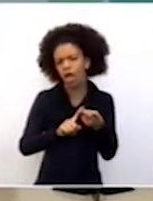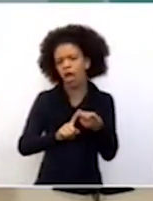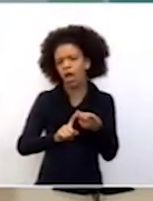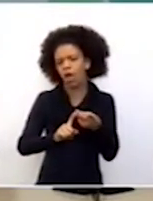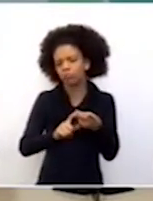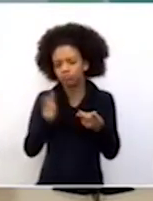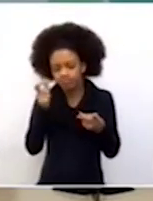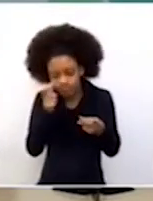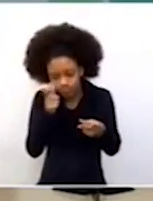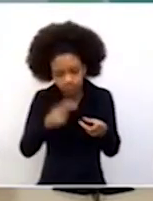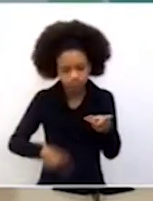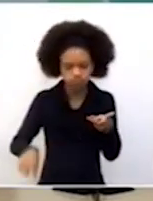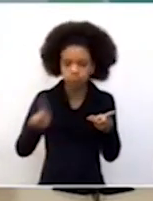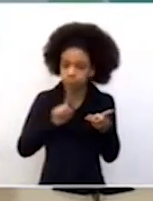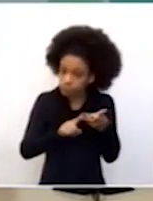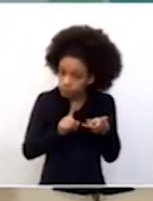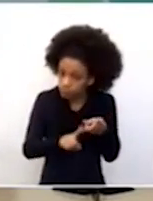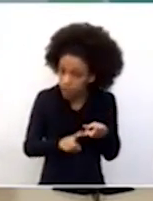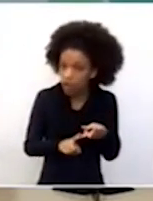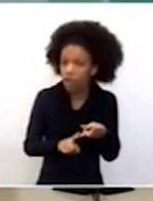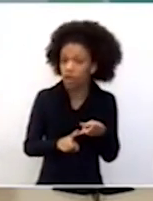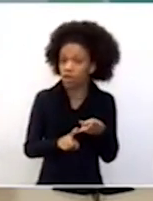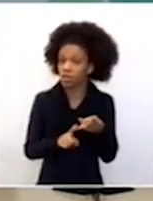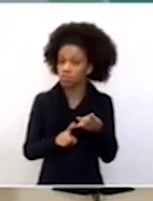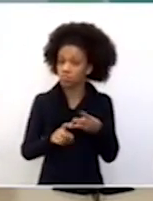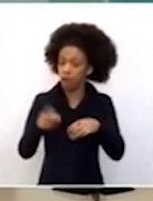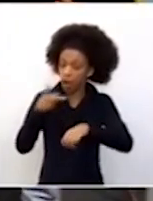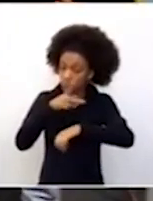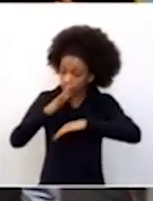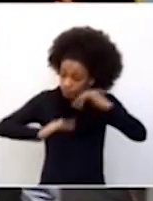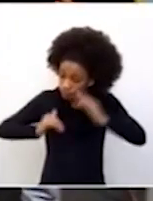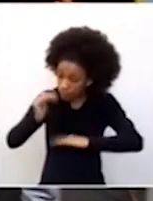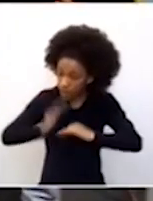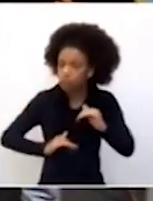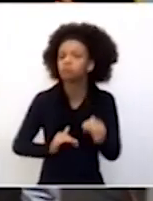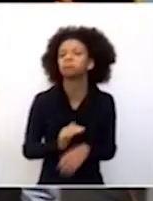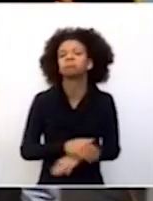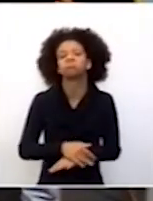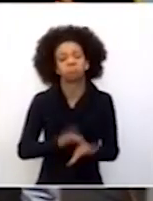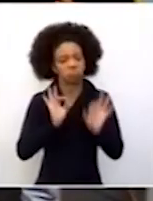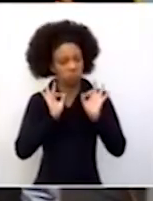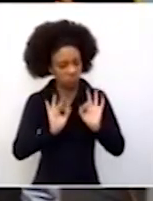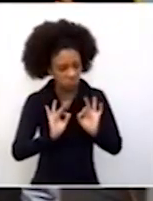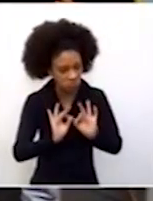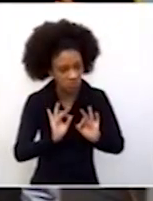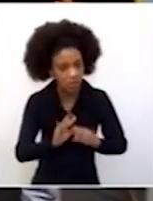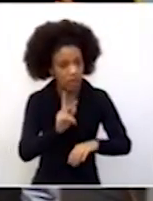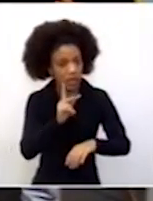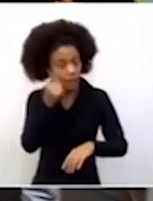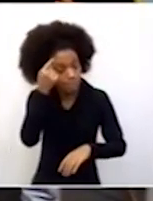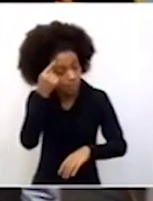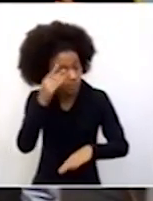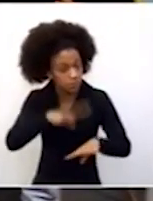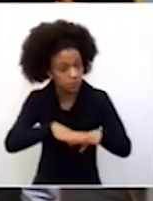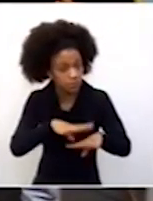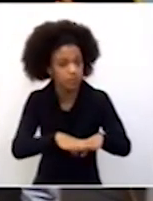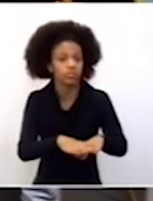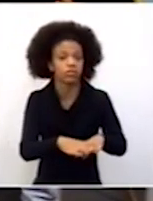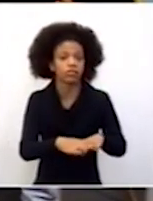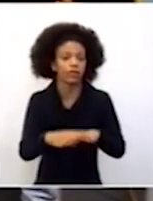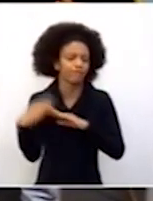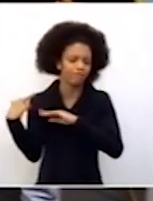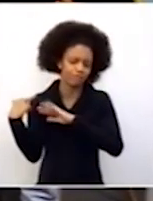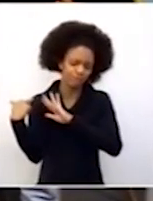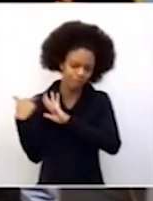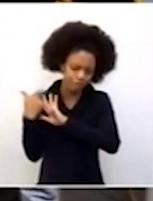encontro com o pensamento matemático, exatamente, né? O pensamento matemático é aquilo, né? Isso é uma coisa que perpassa por várias,